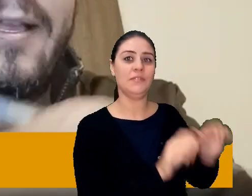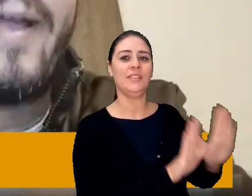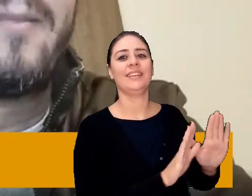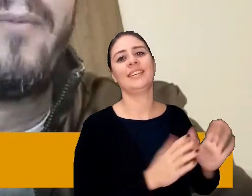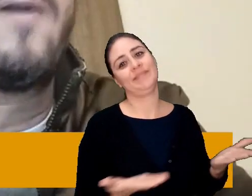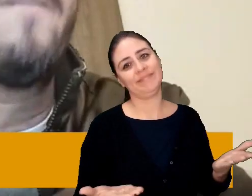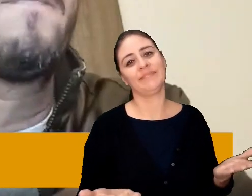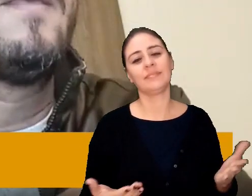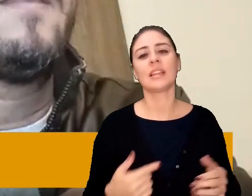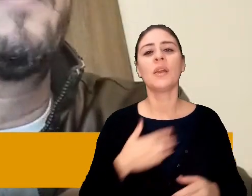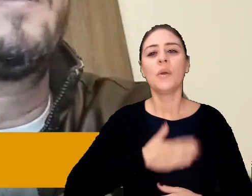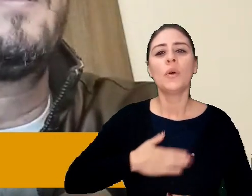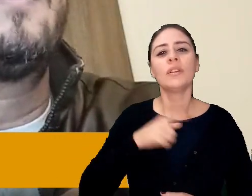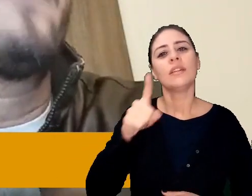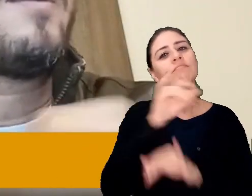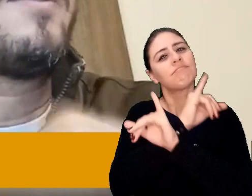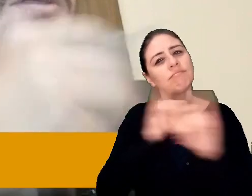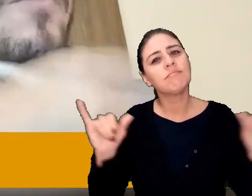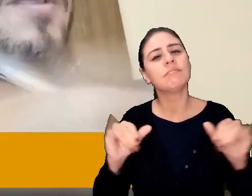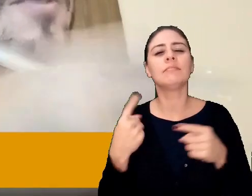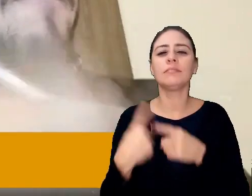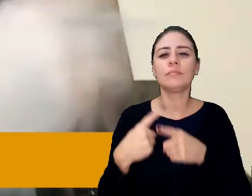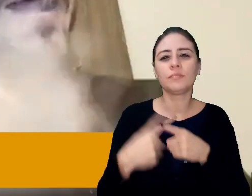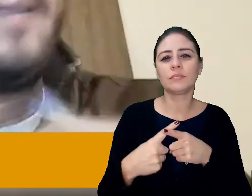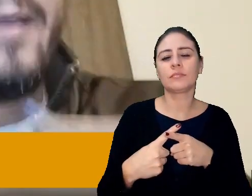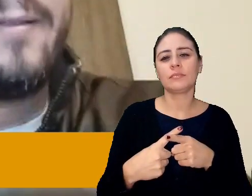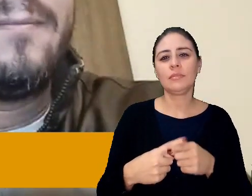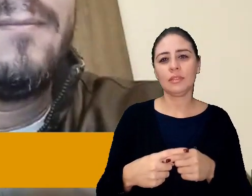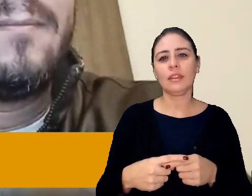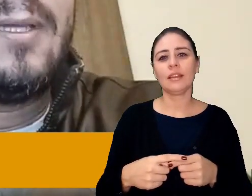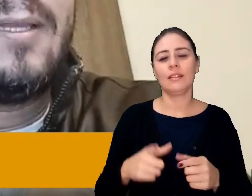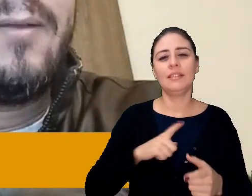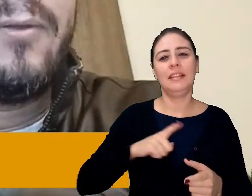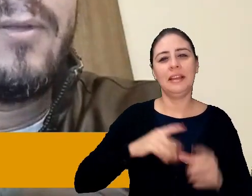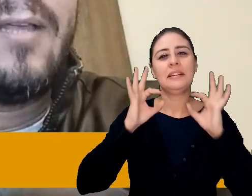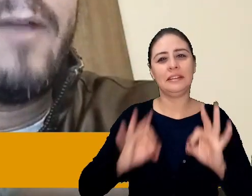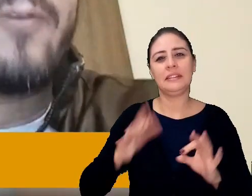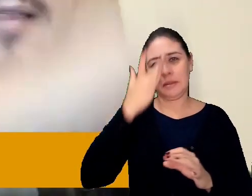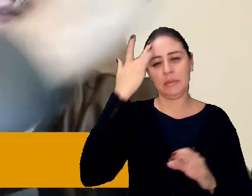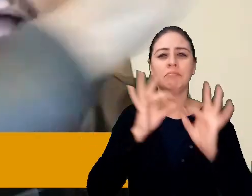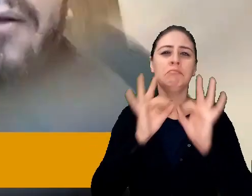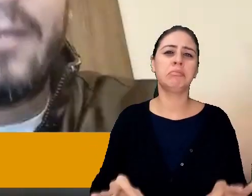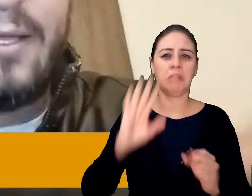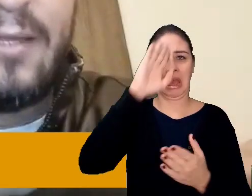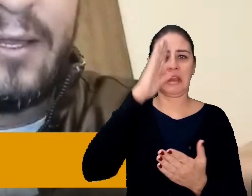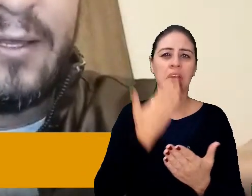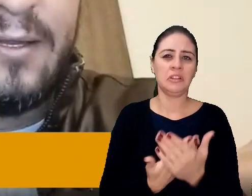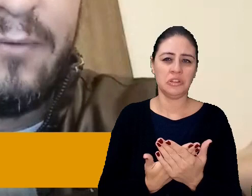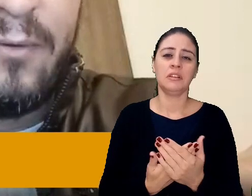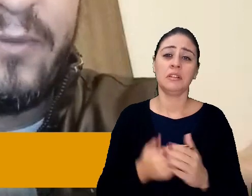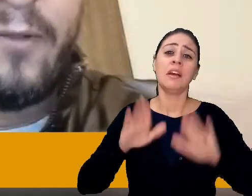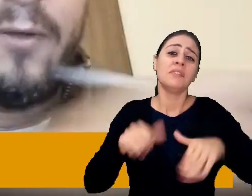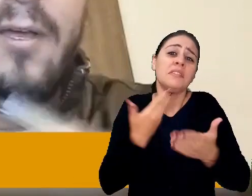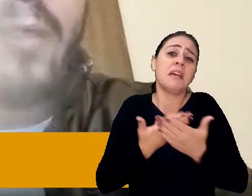esse alerta pro pessoal, né? Porque acredito que muita gente vai cair nessa. Entende o que eu estou dizendo? Vai usar até na aula, às vezes, essa questão,